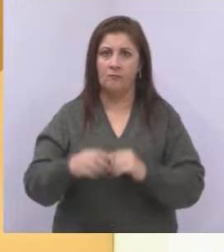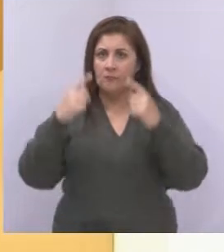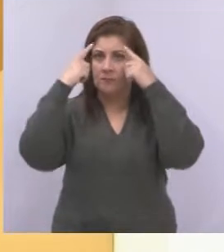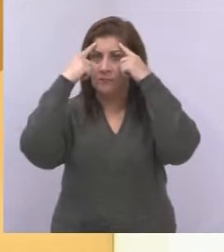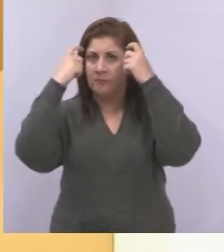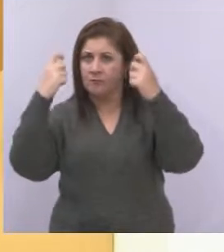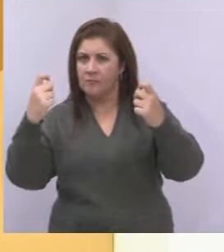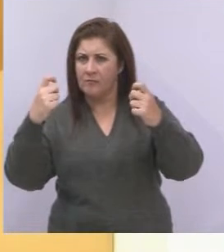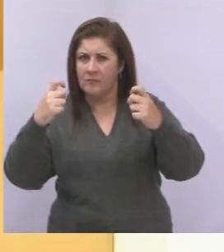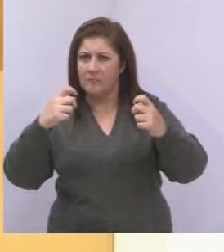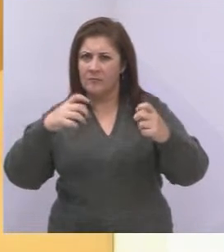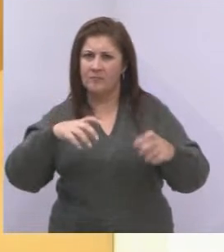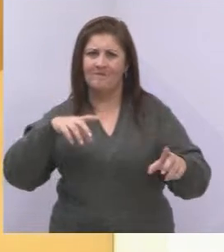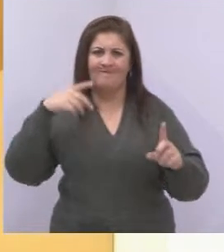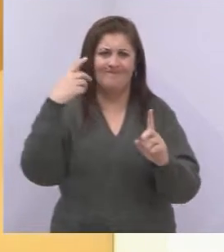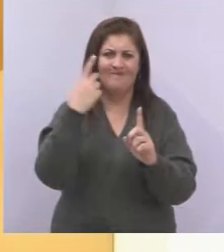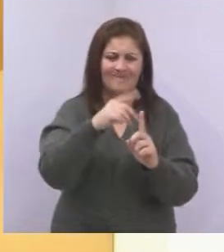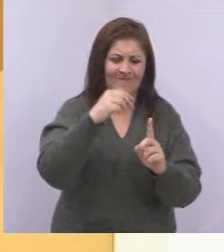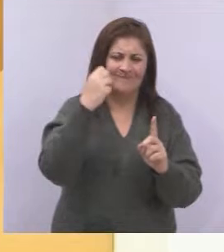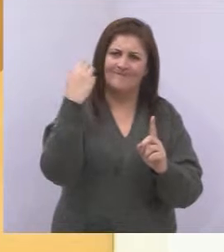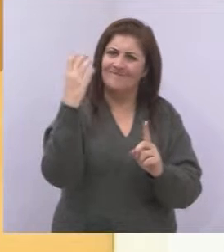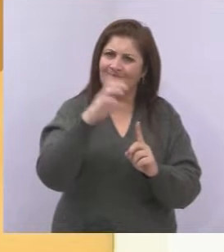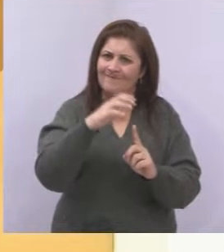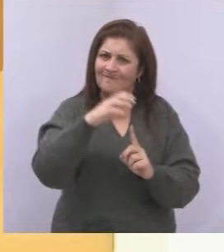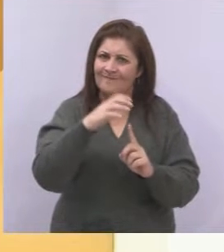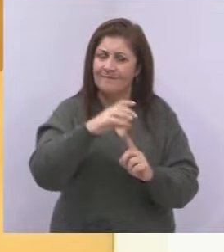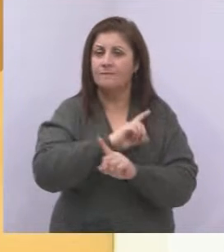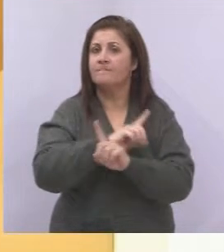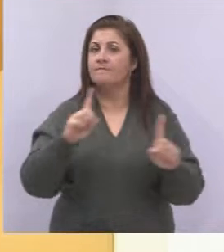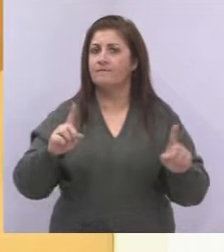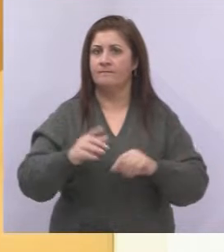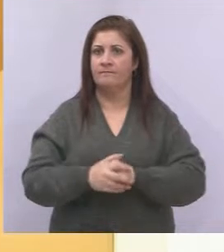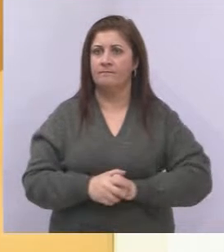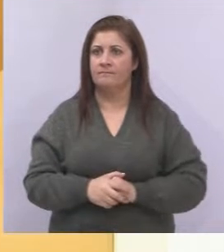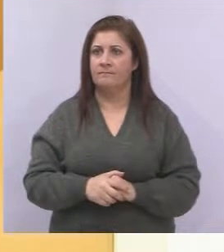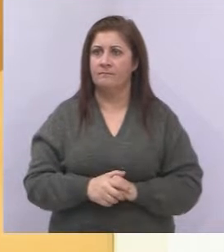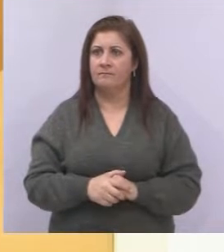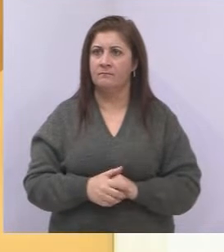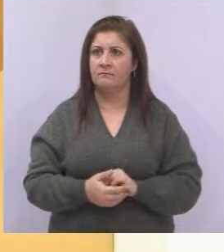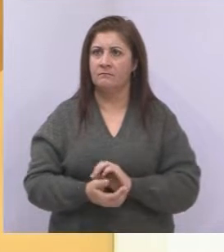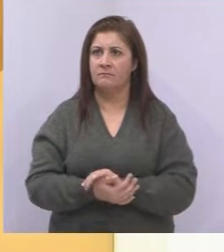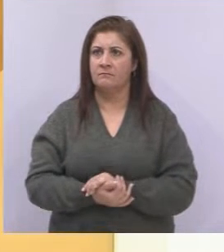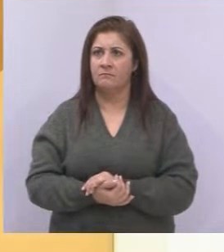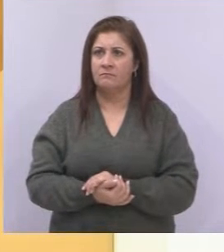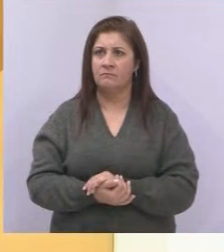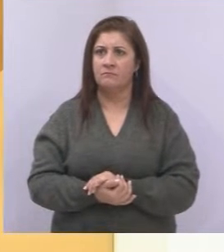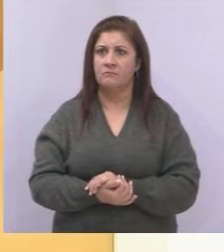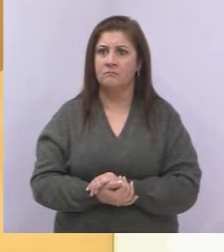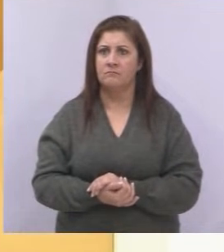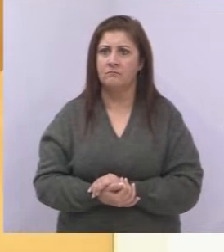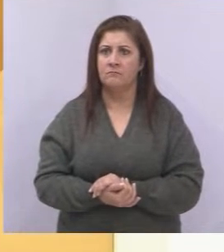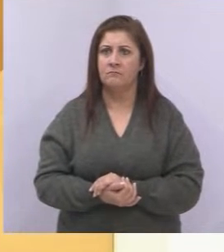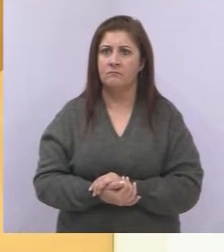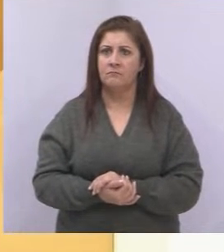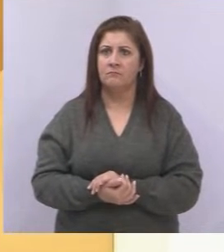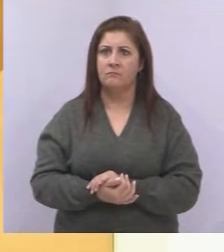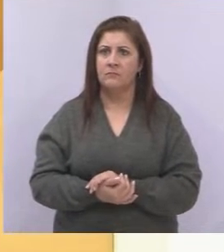violência de agressão, não. A gente sempre tem falado. É violência verbal, violência